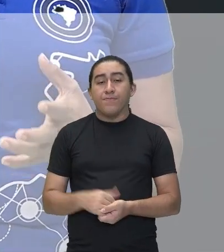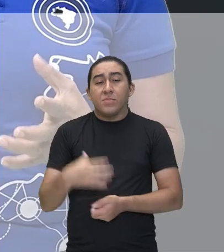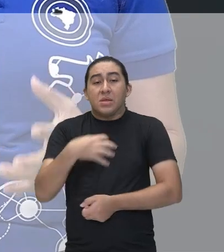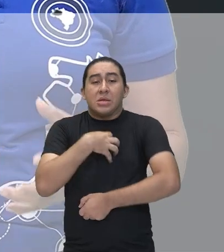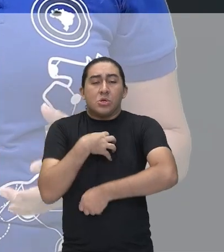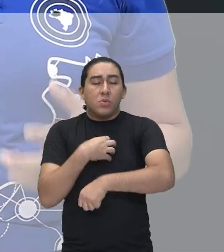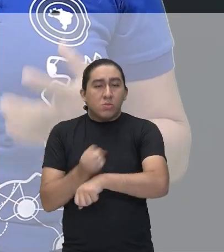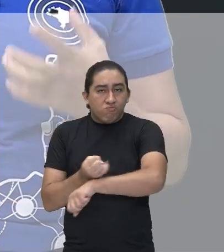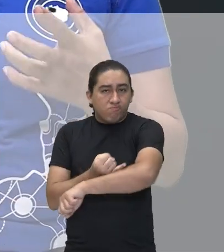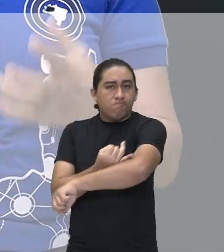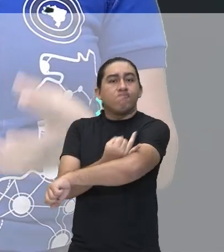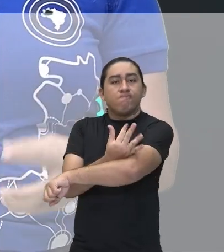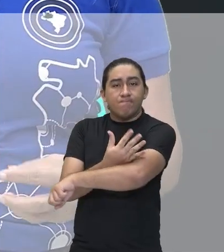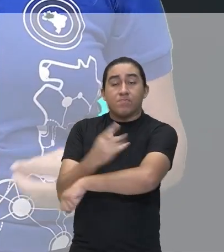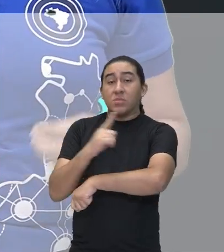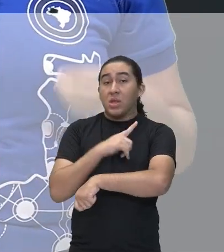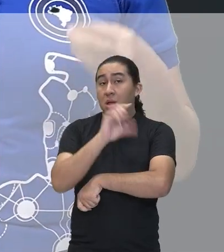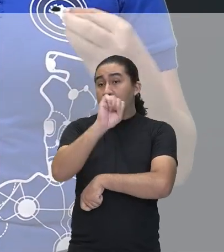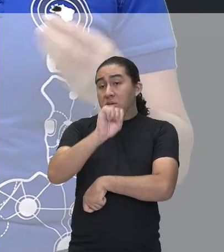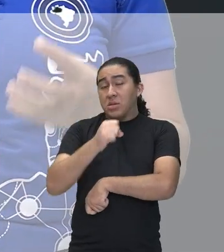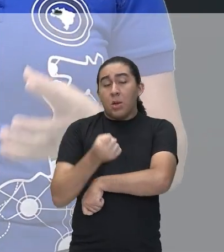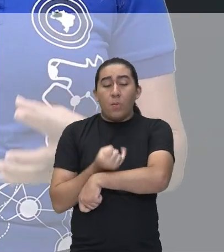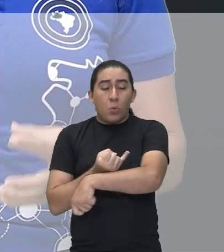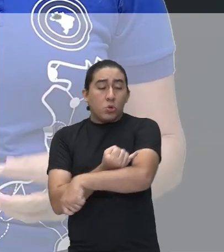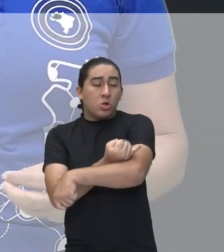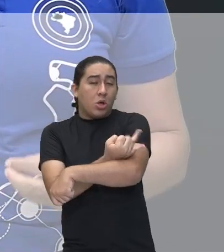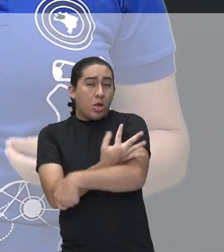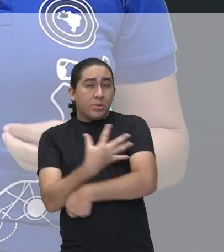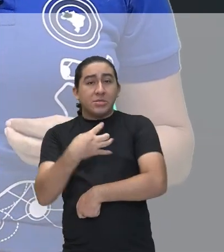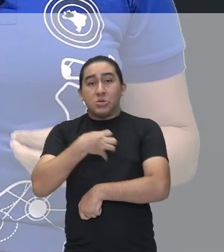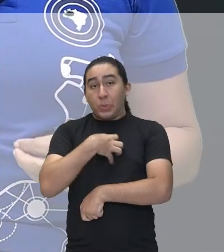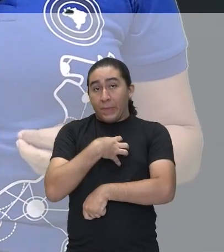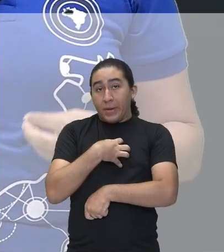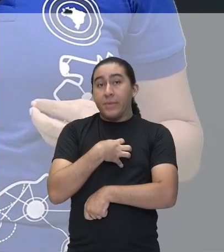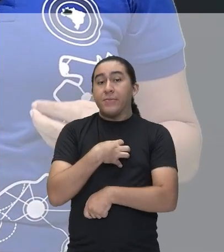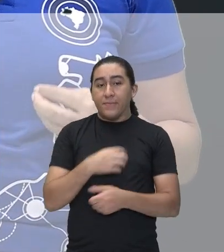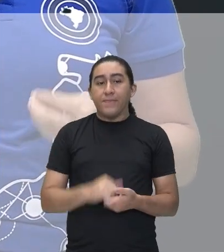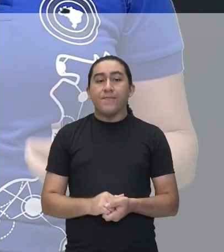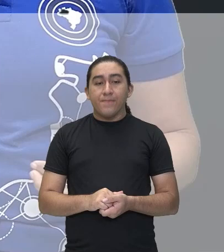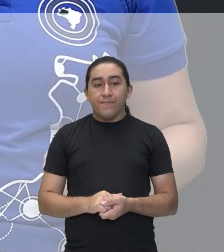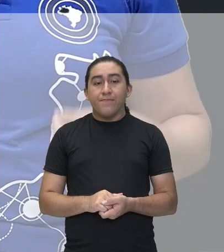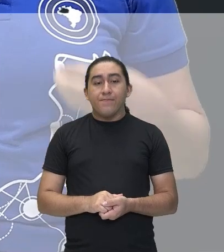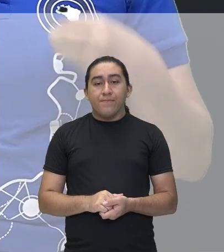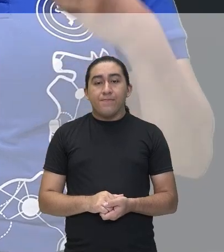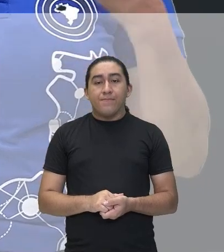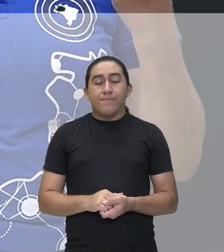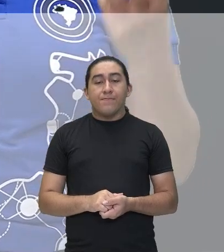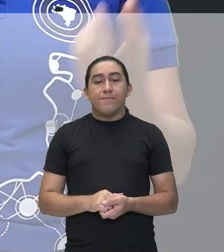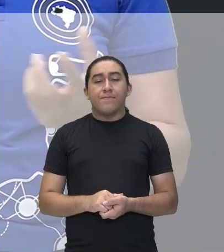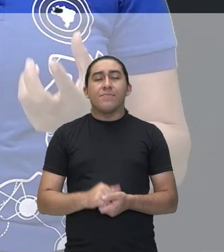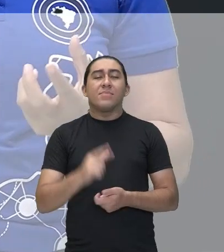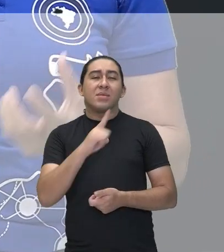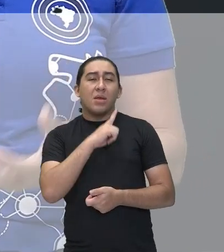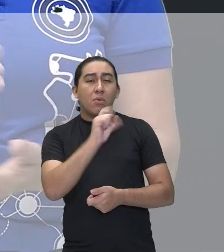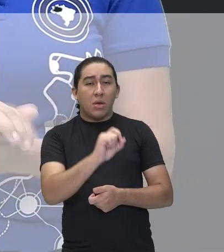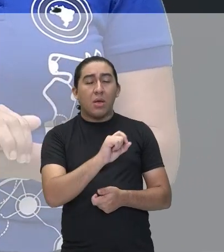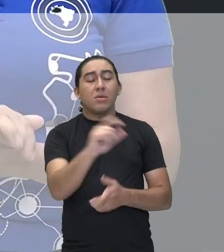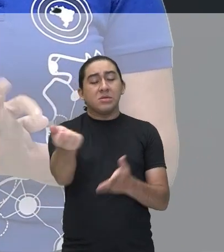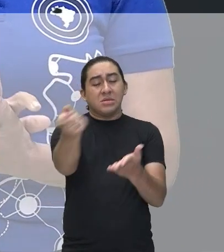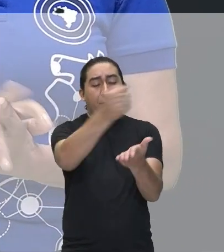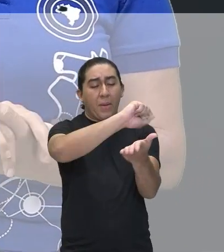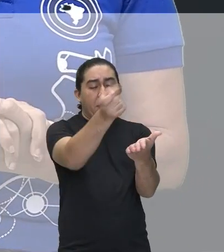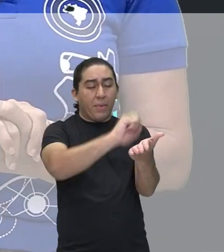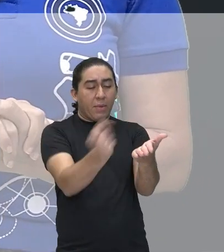Sentimentalismo, né, aí traz as emoções, os sentimentos, né, eles vão transbordar